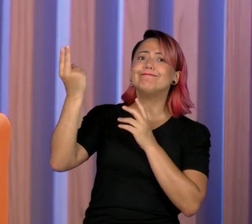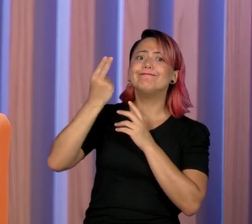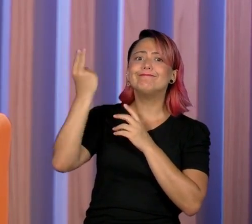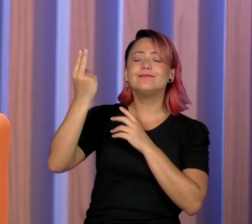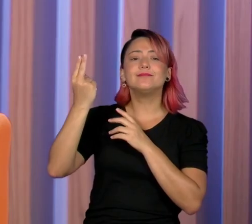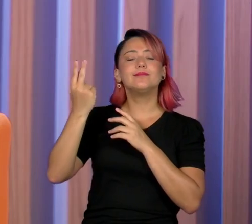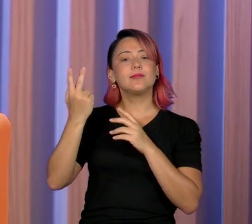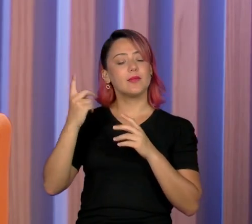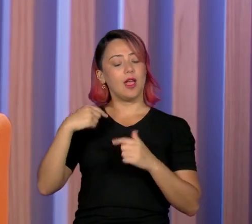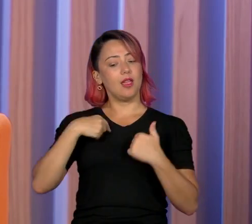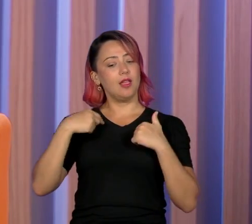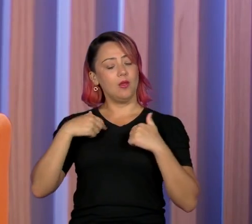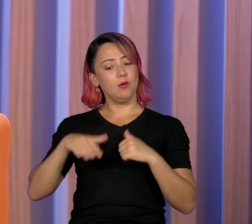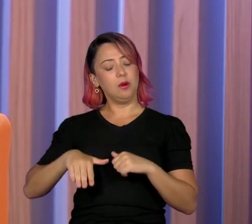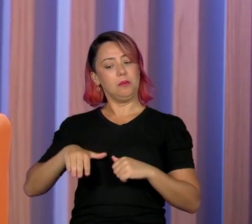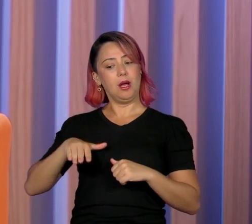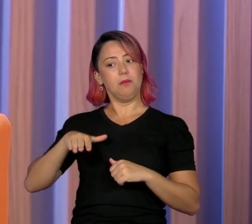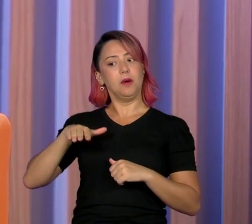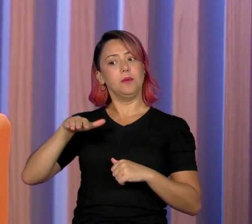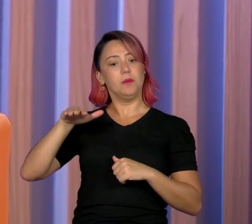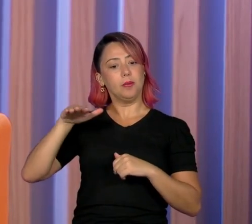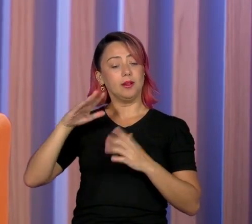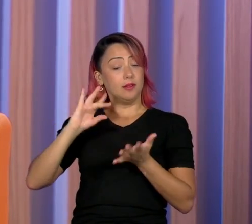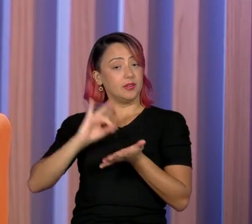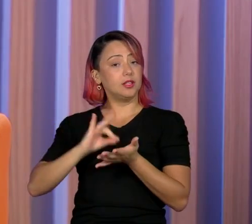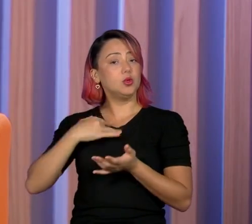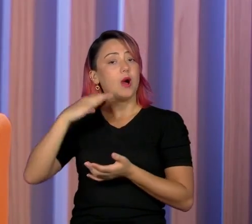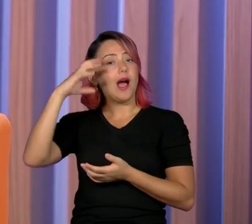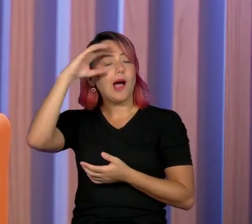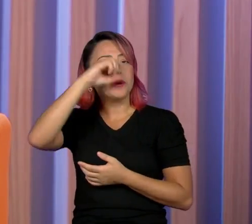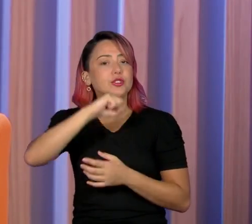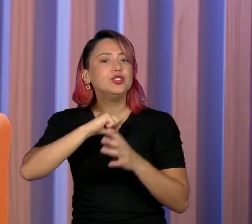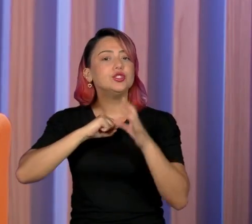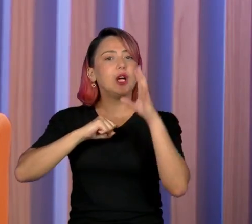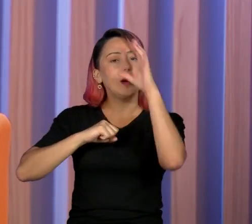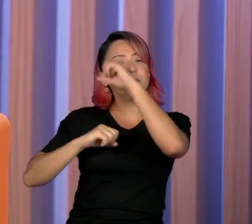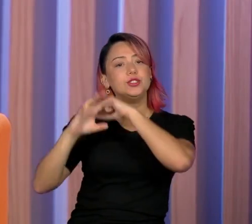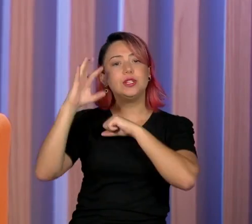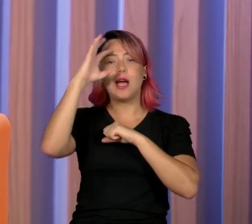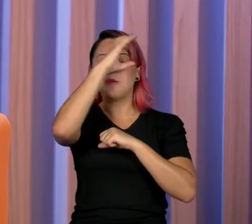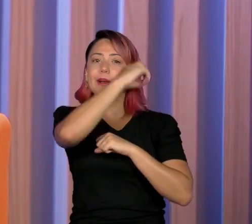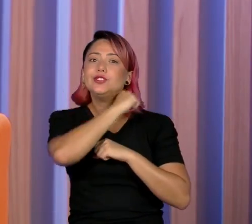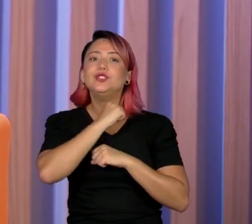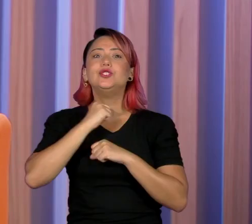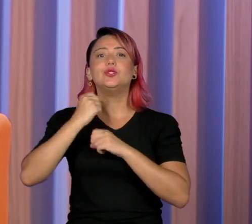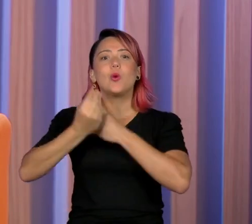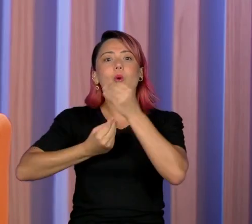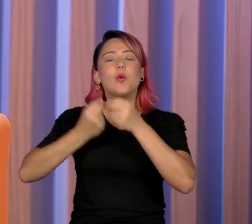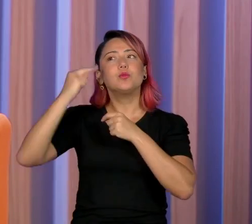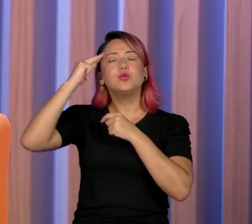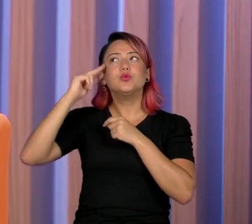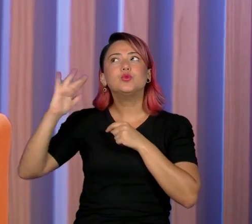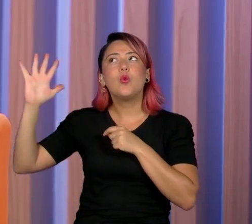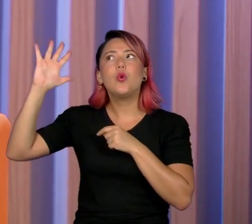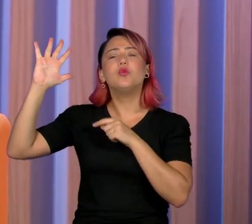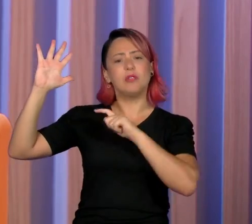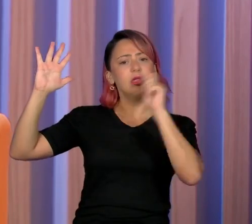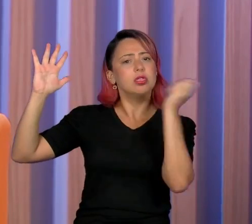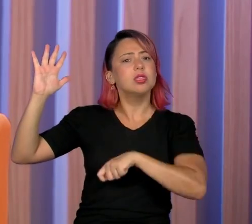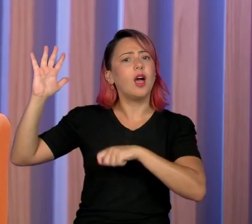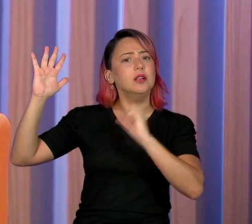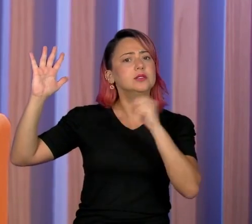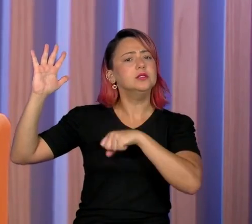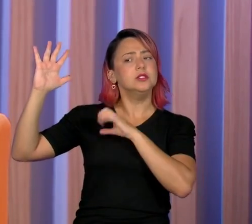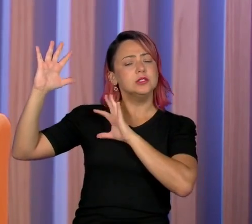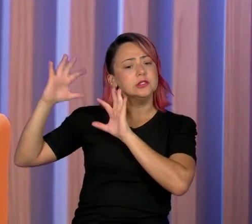Então, acho que a música, para mim, ela foi acontecendo, porque eu comecei a escrever poesias e tudo mais, e aí eu descobri que eu podia